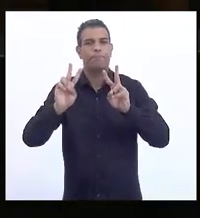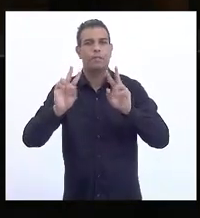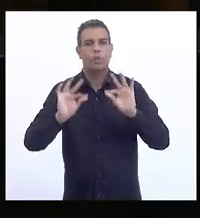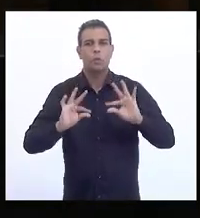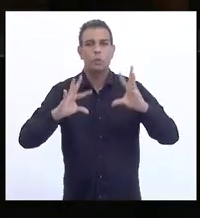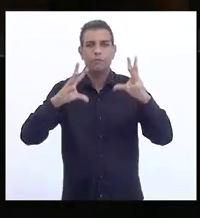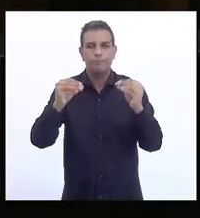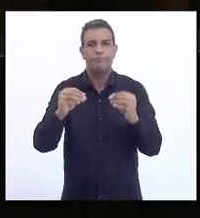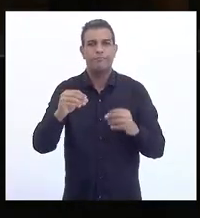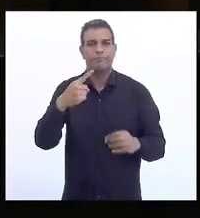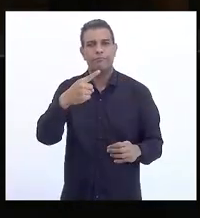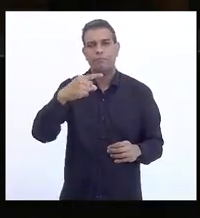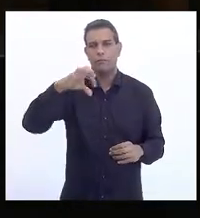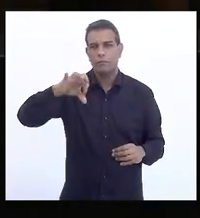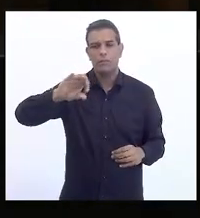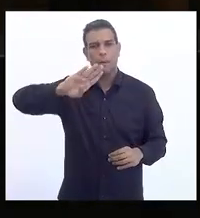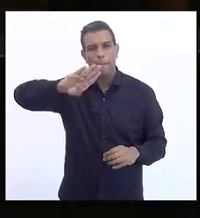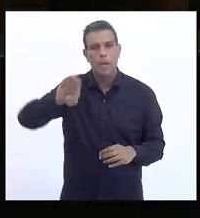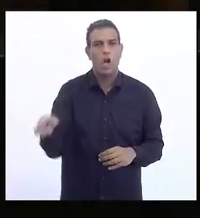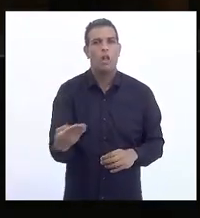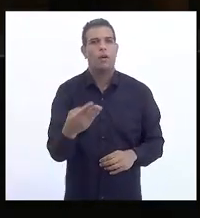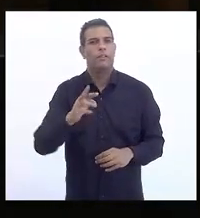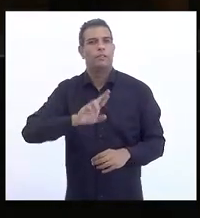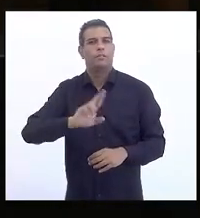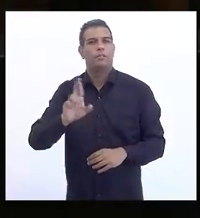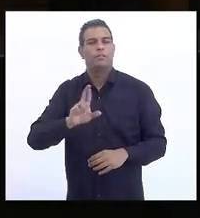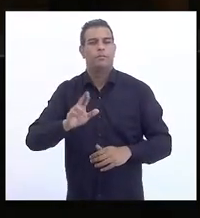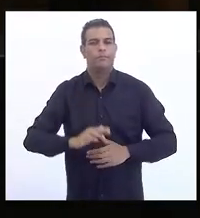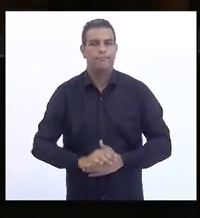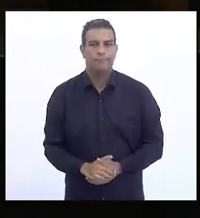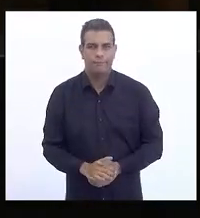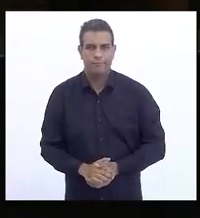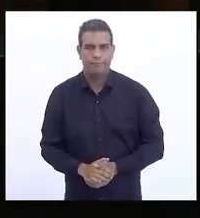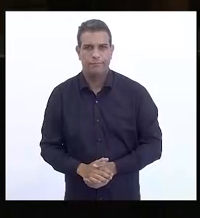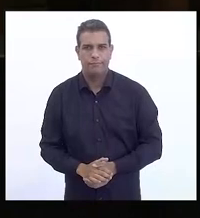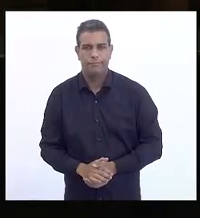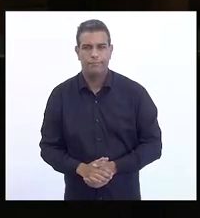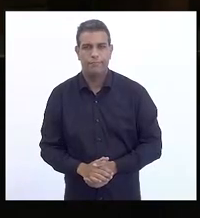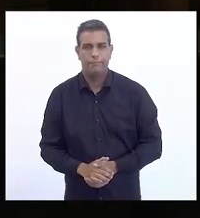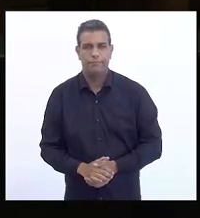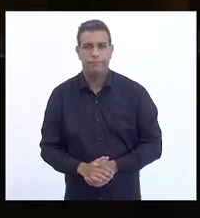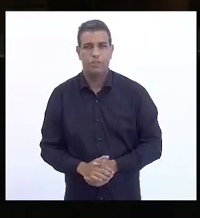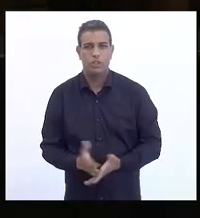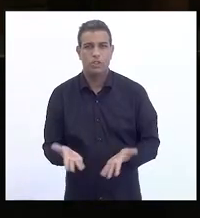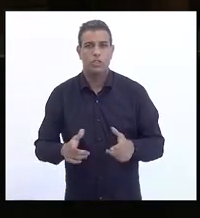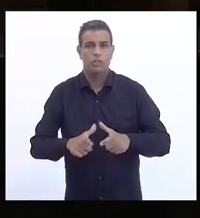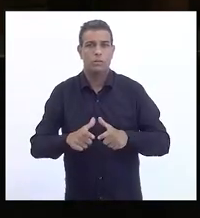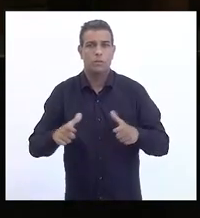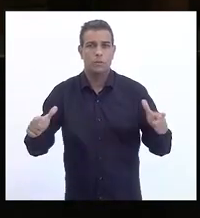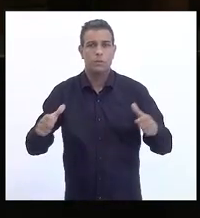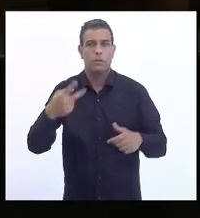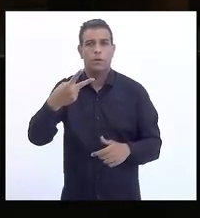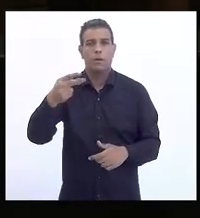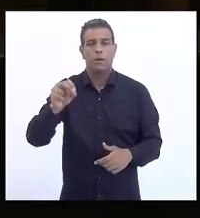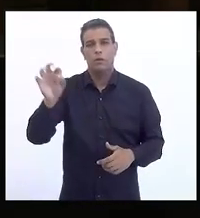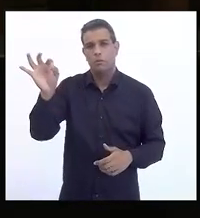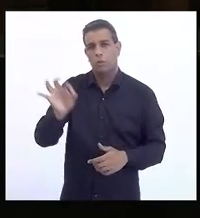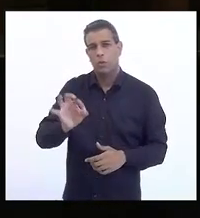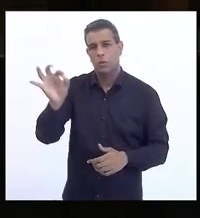em quase 19 bilhões de reais. Um aumento da arrecadação em 20%.